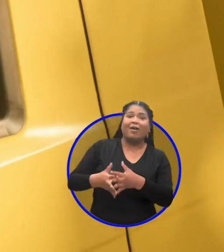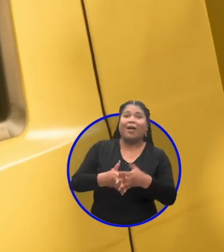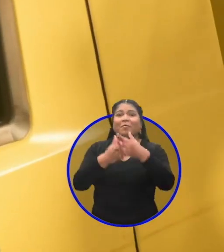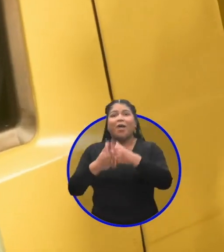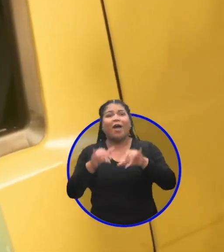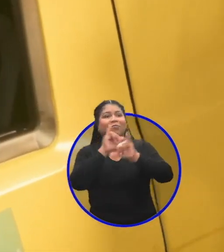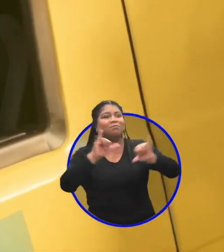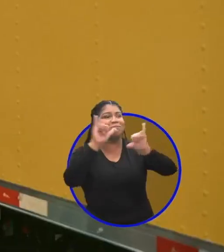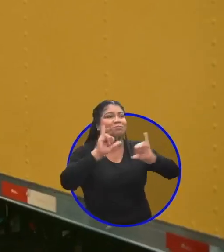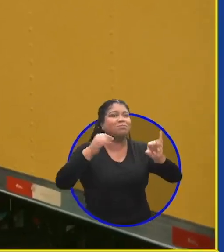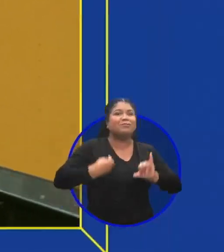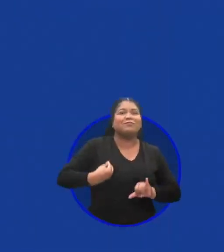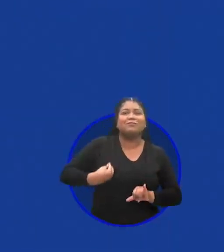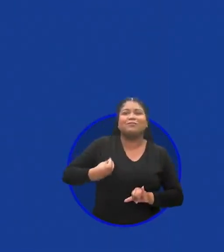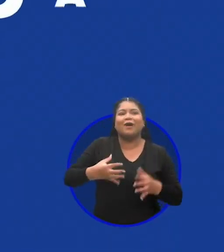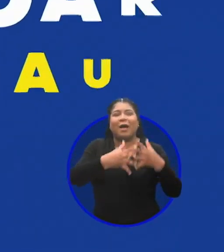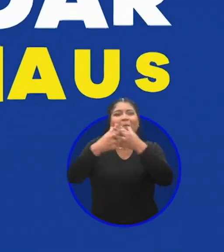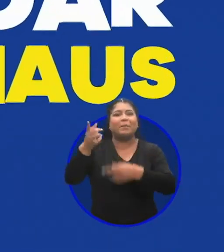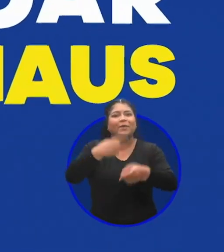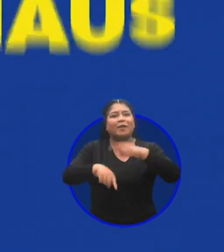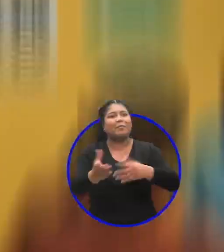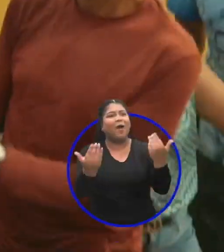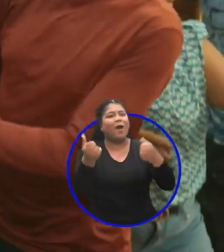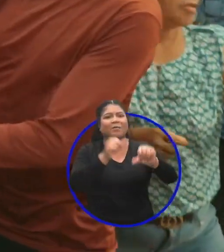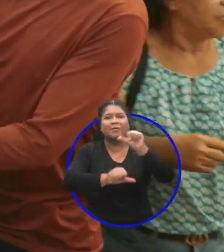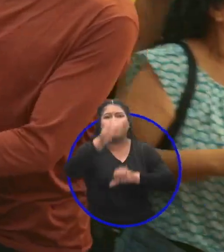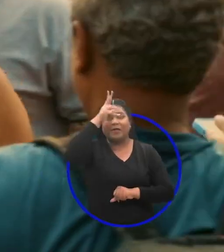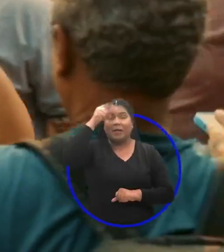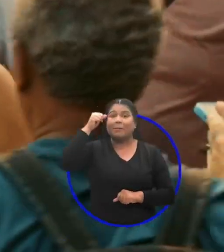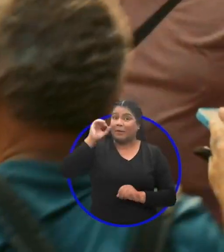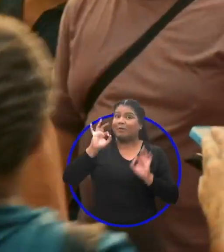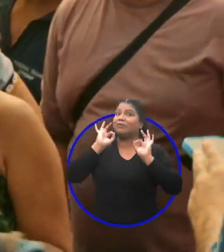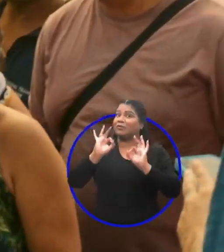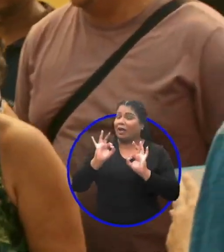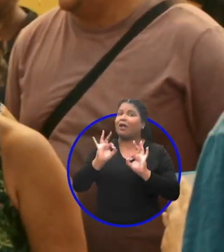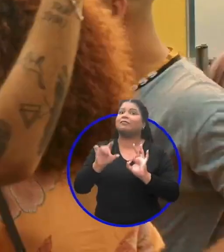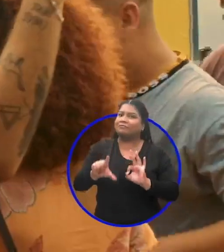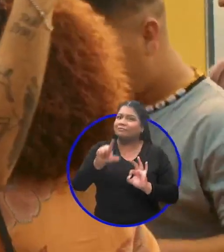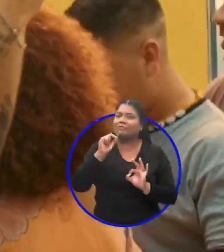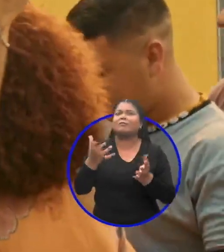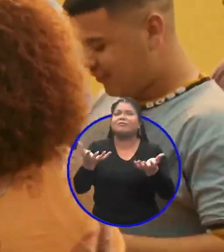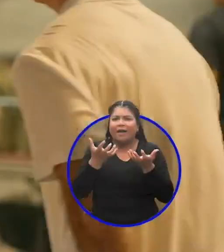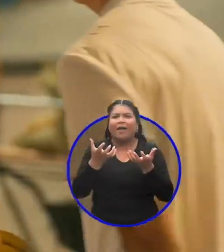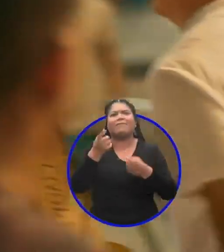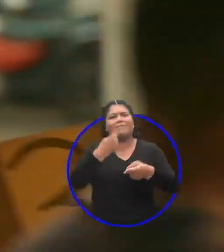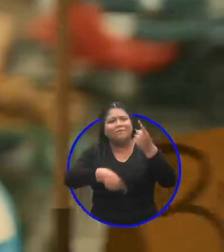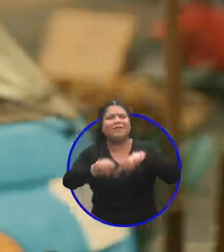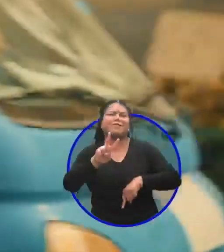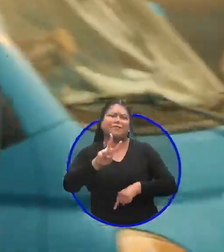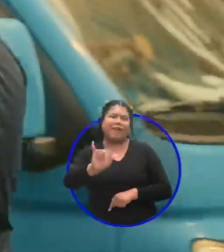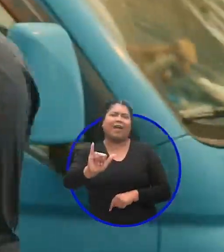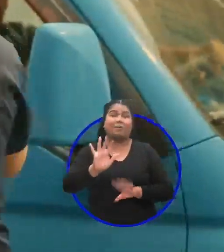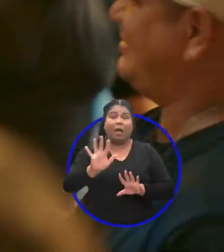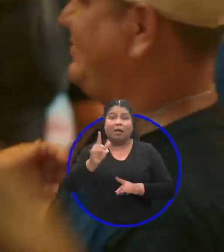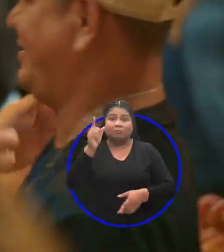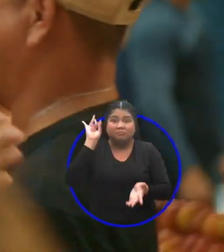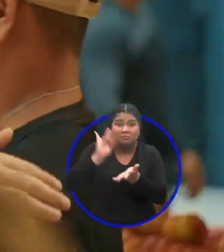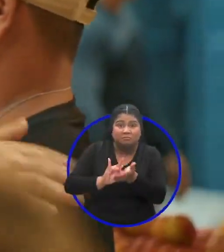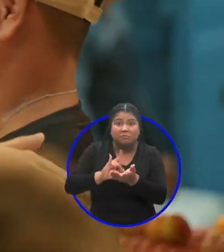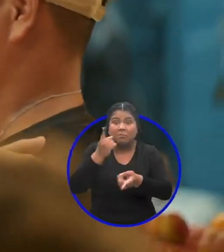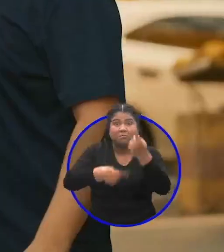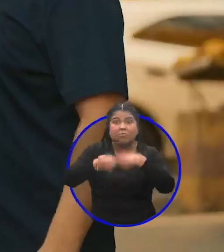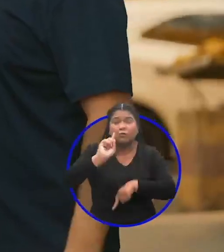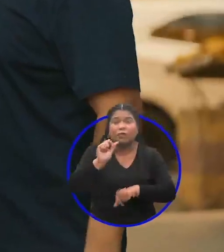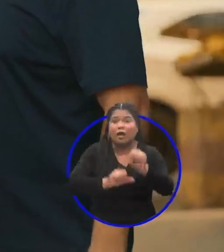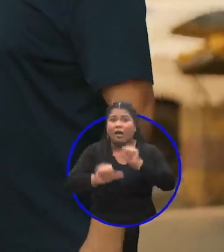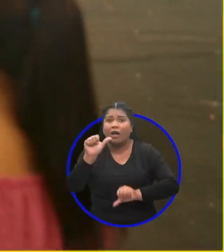Chegou o caminhão da mudança. Bora mudar Manaus. Manaus decidiu o que quer e vai mudar. Mas pra mudar de verdade,